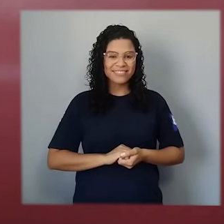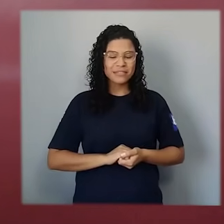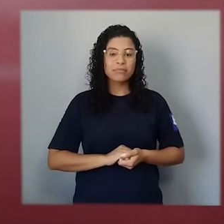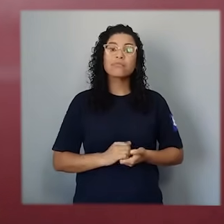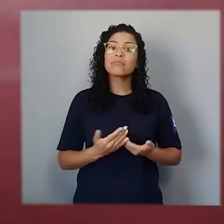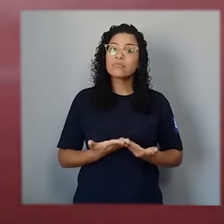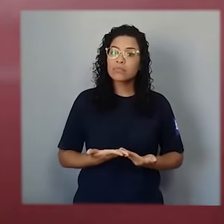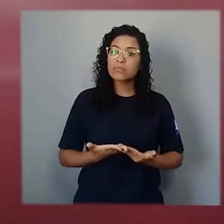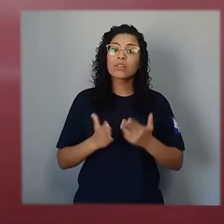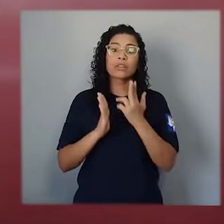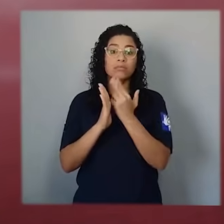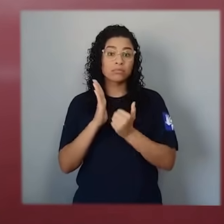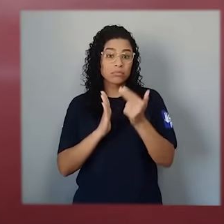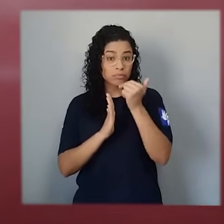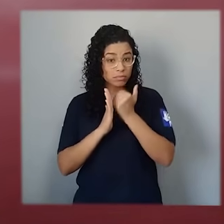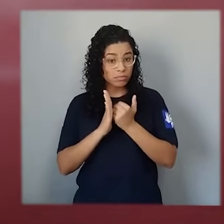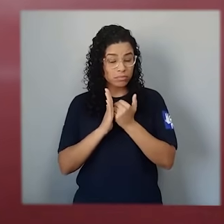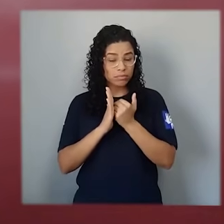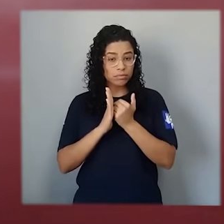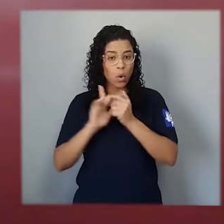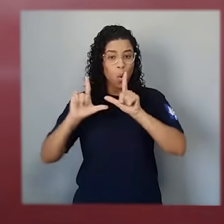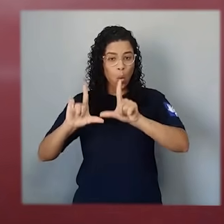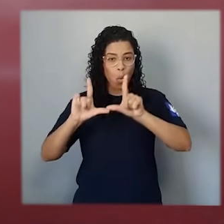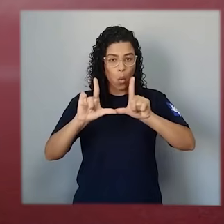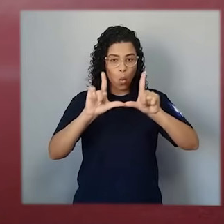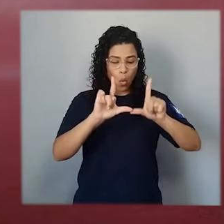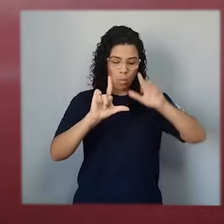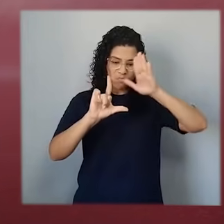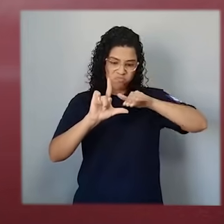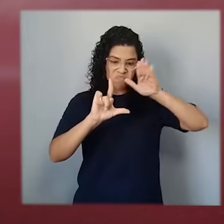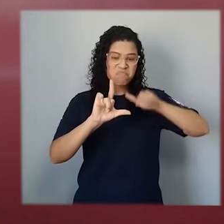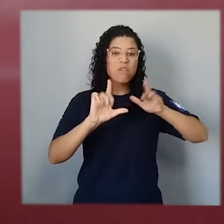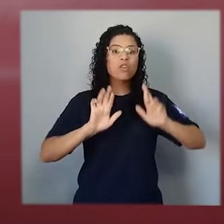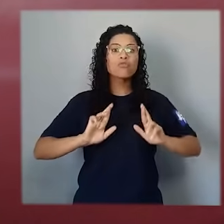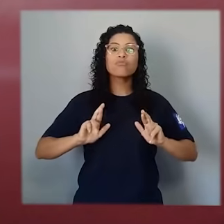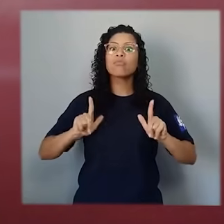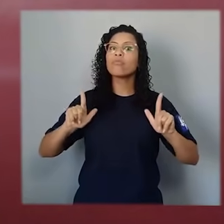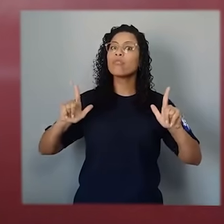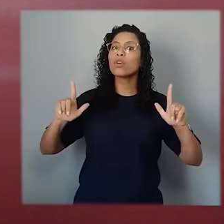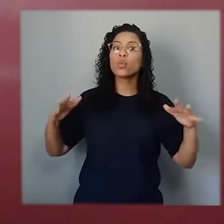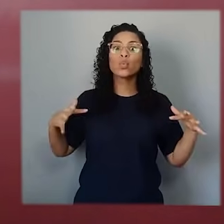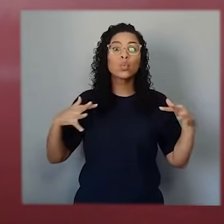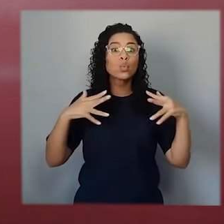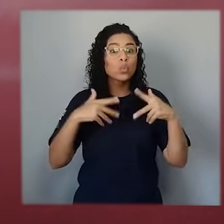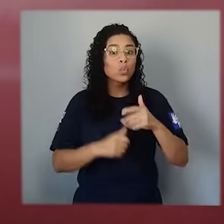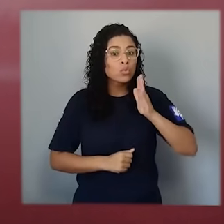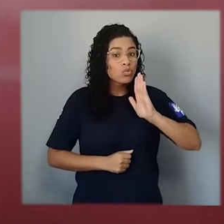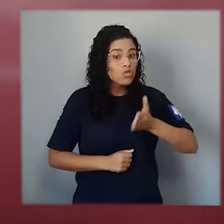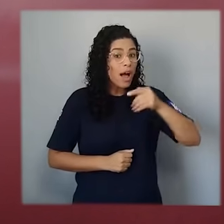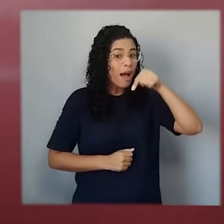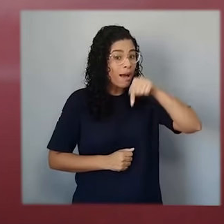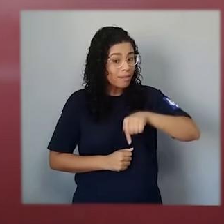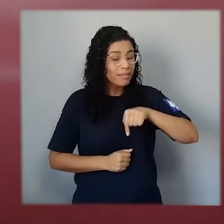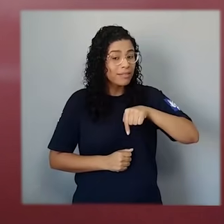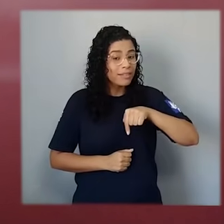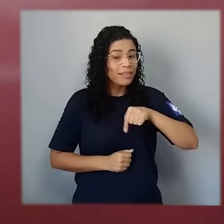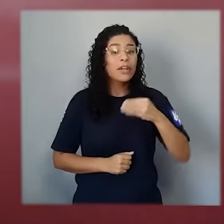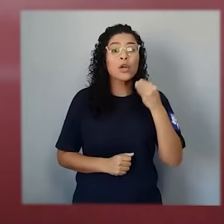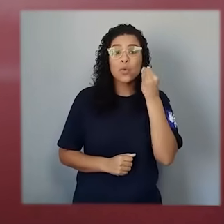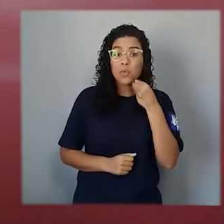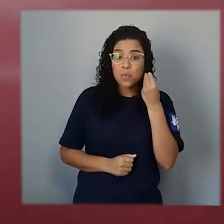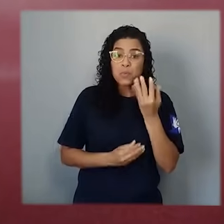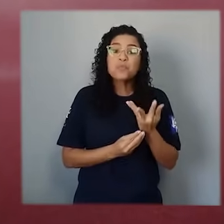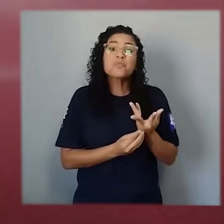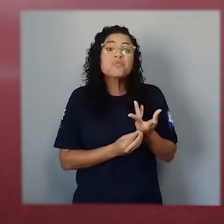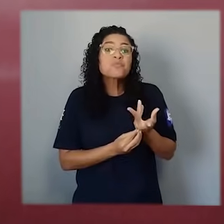Essas imagens, essas obras são muito diferentes de tudo que a gente já viu aqui no nosso quadro Arte